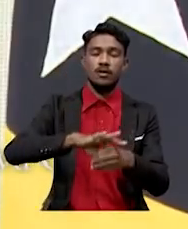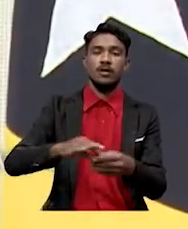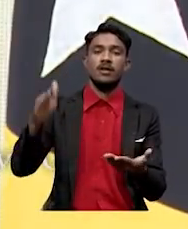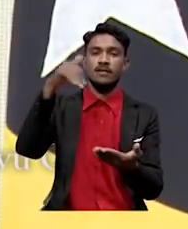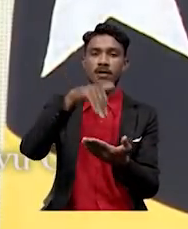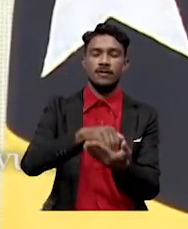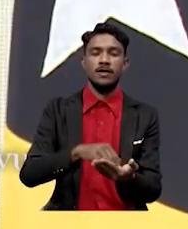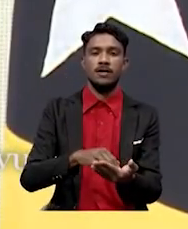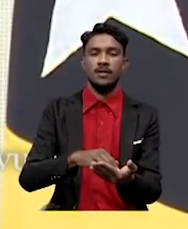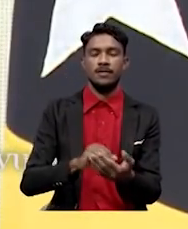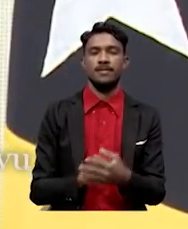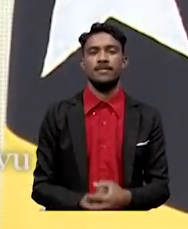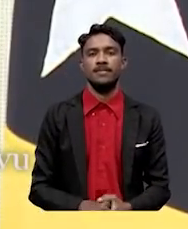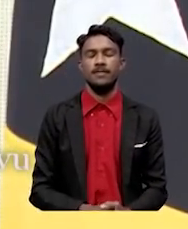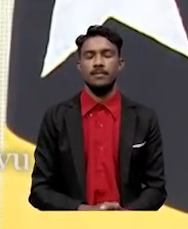antecipada.